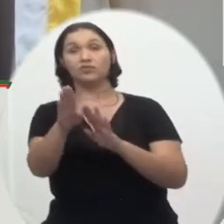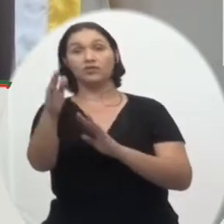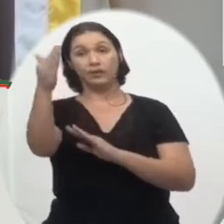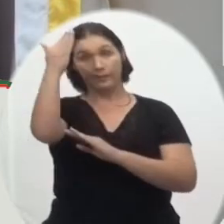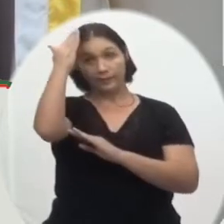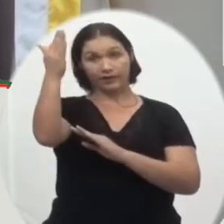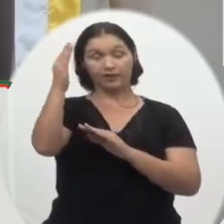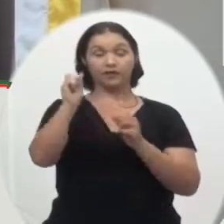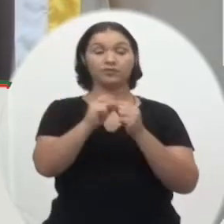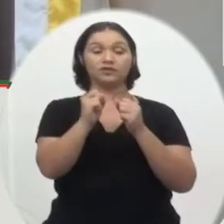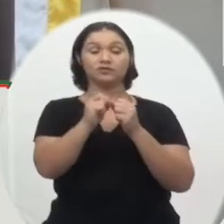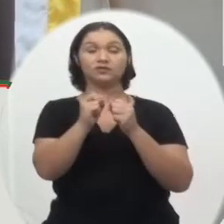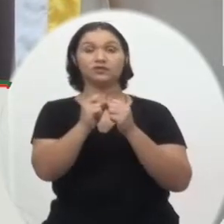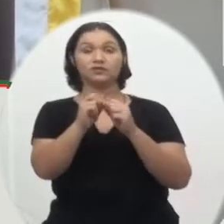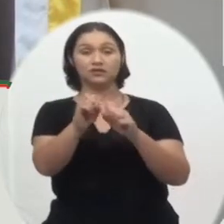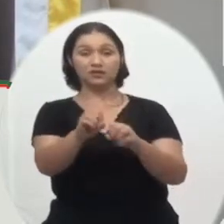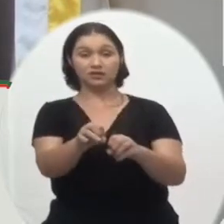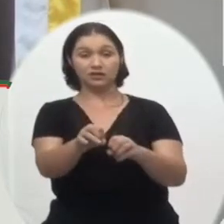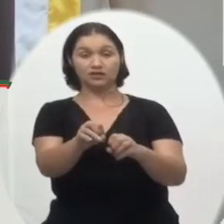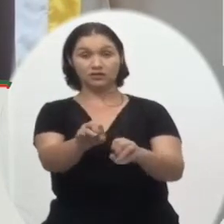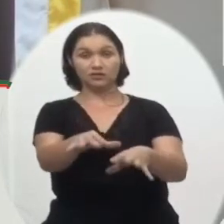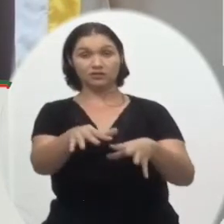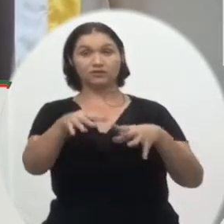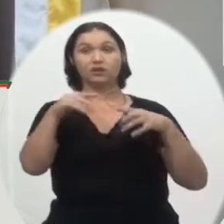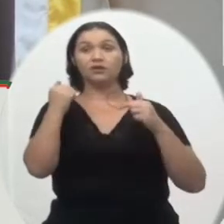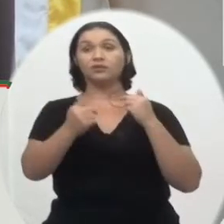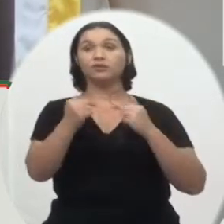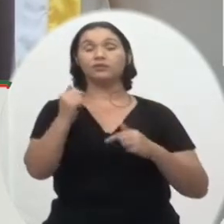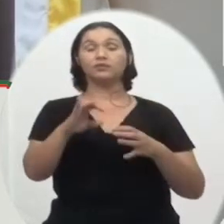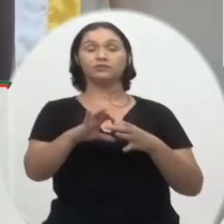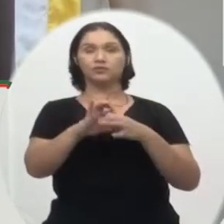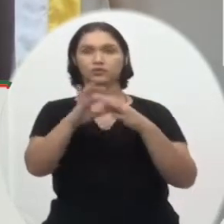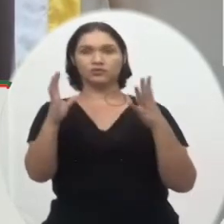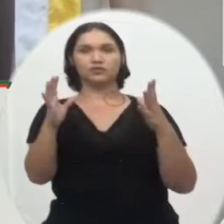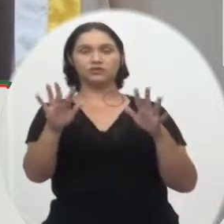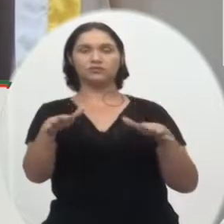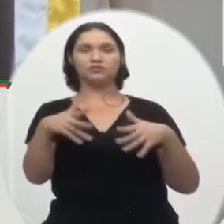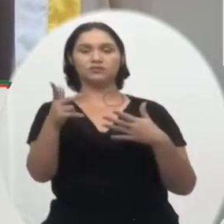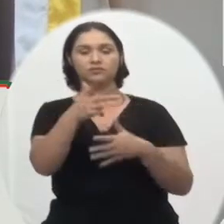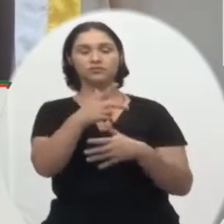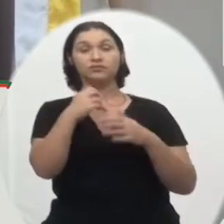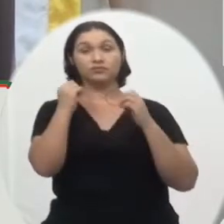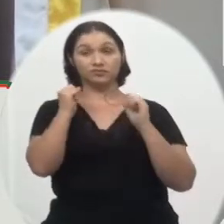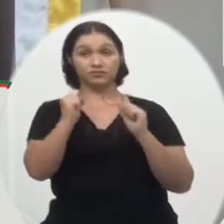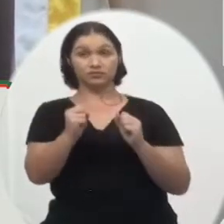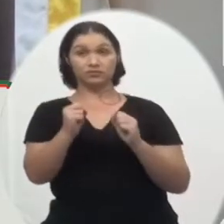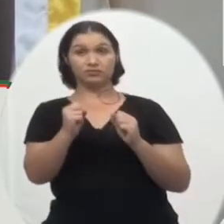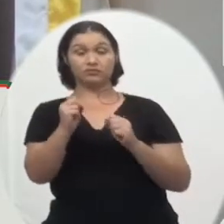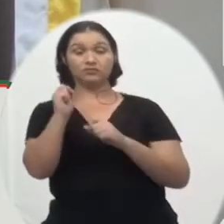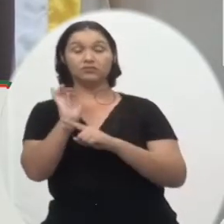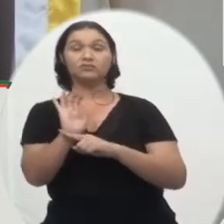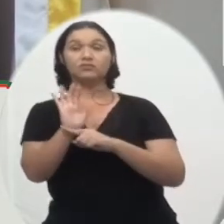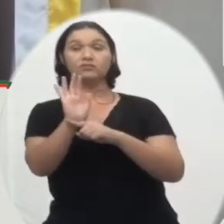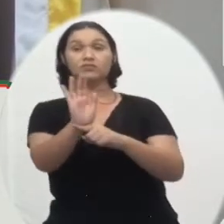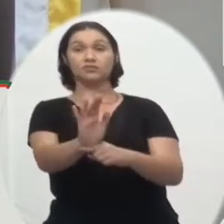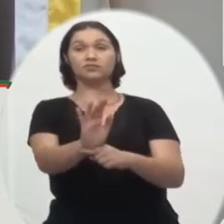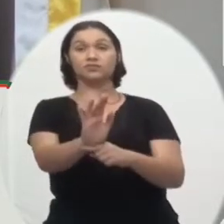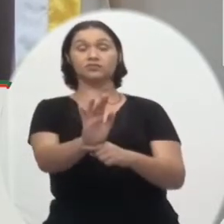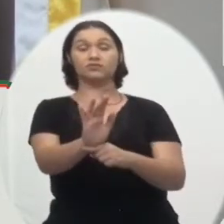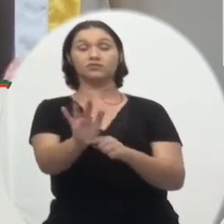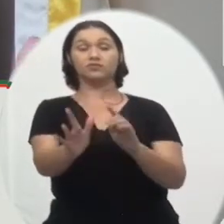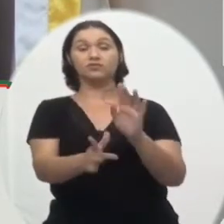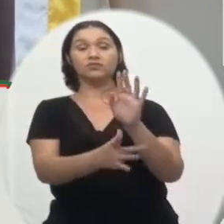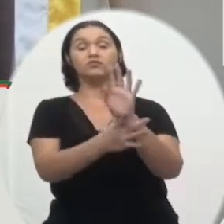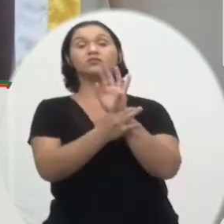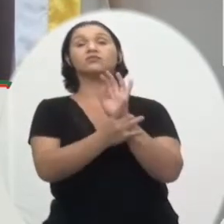de Segurança do Estado do Paraná, também de Santa Catarina, para que possamos dar apoio, seguranças a